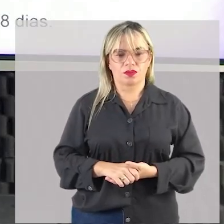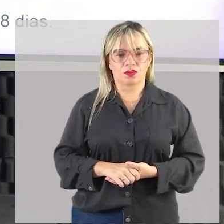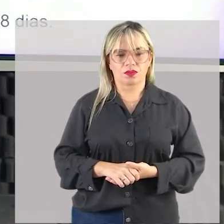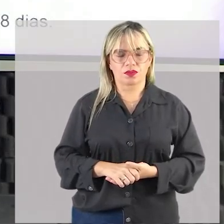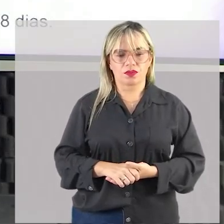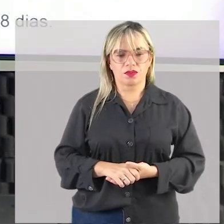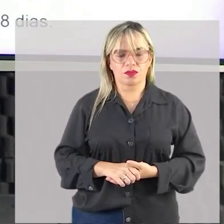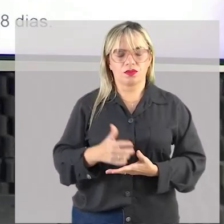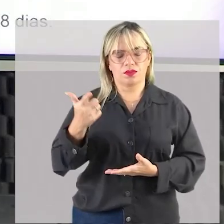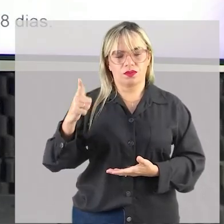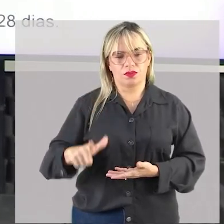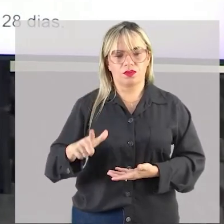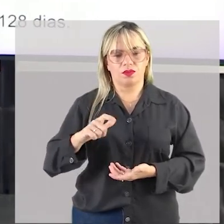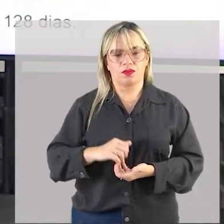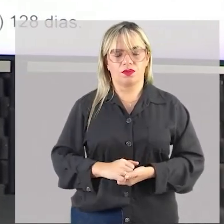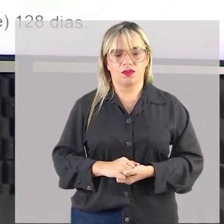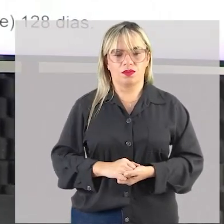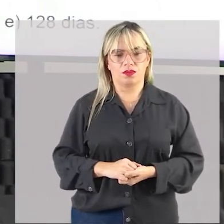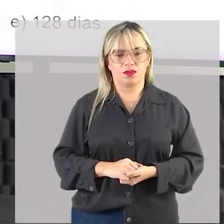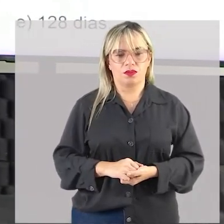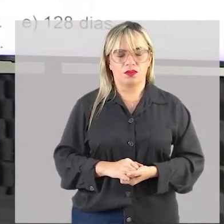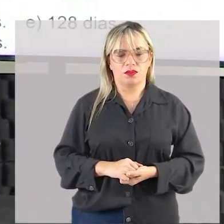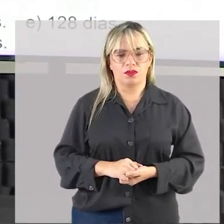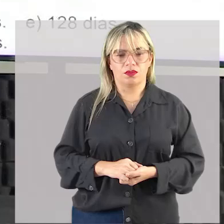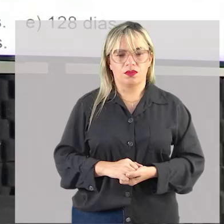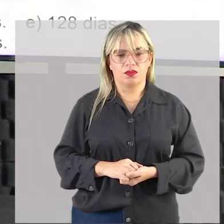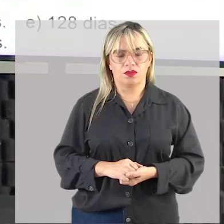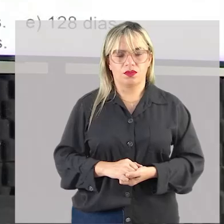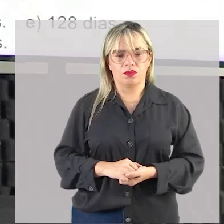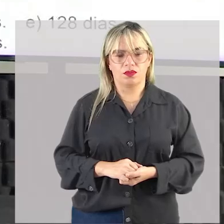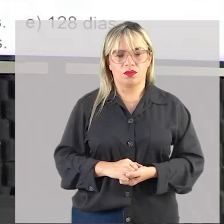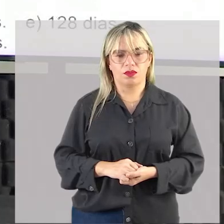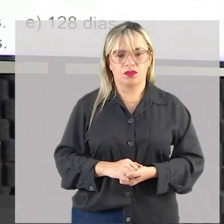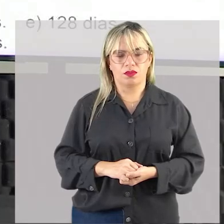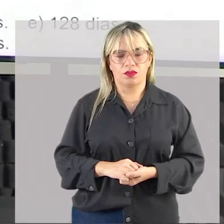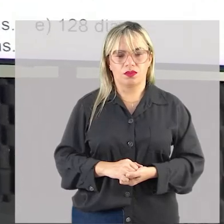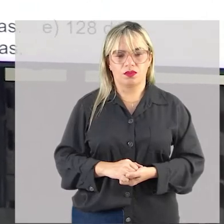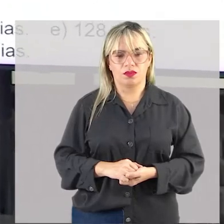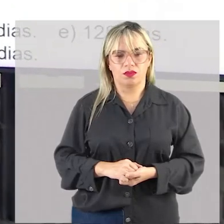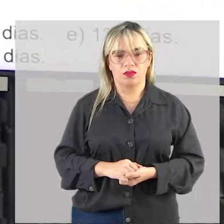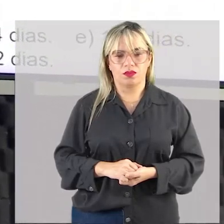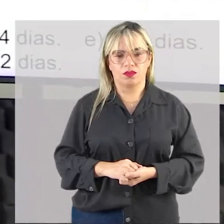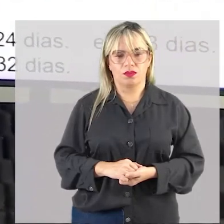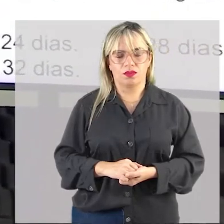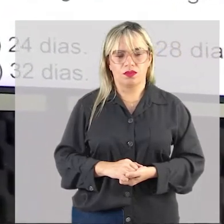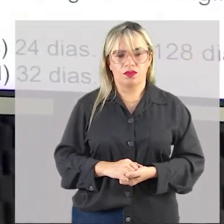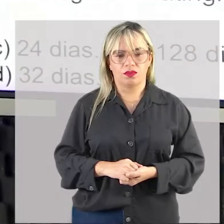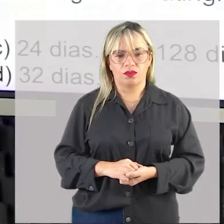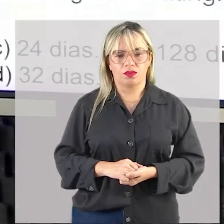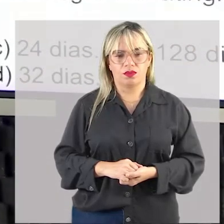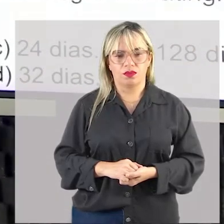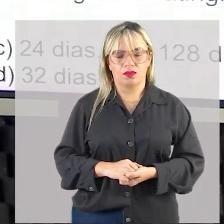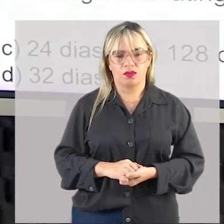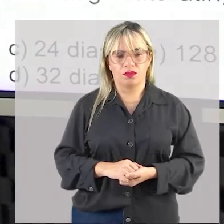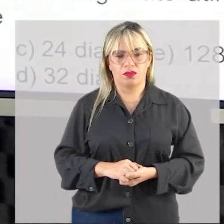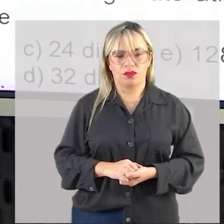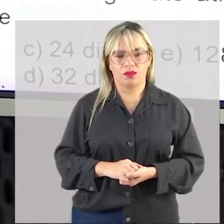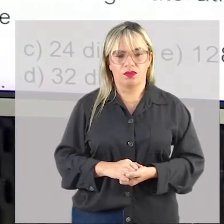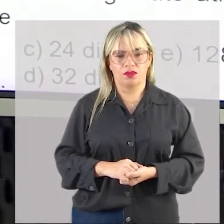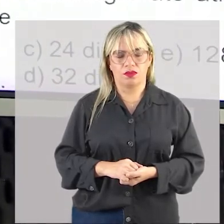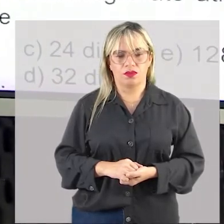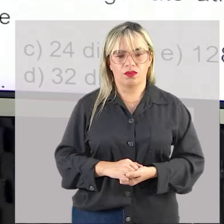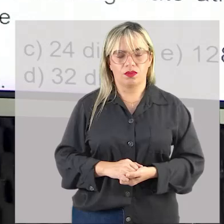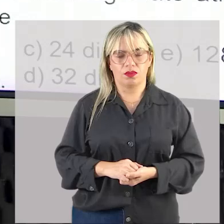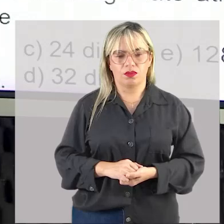né? A manha. Eu tenho aqui um inteiro. Aí eu vou passar por 8 dias. Aí eu não tenho mais